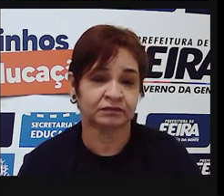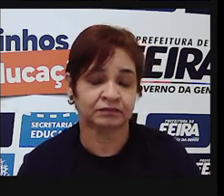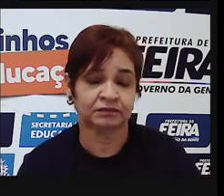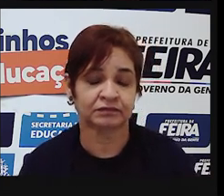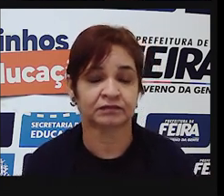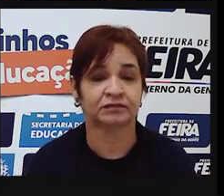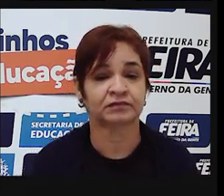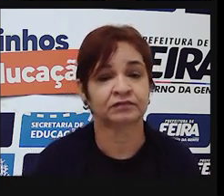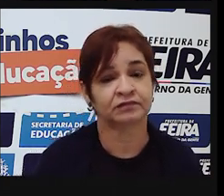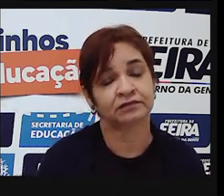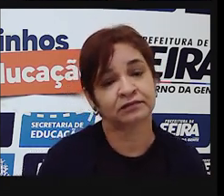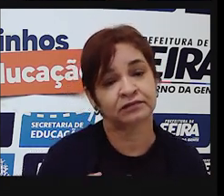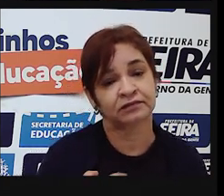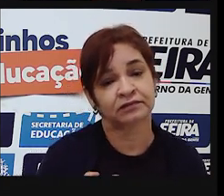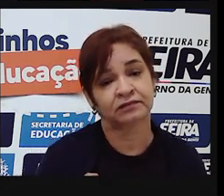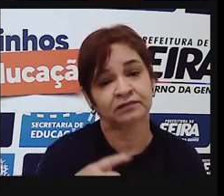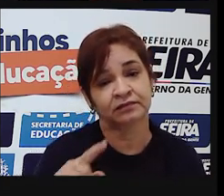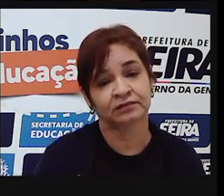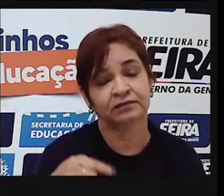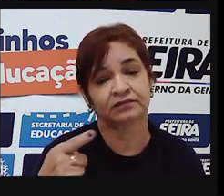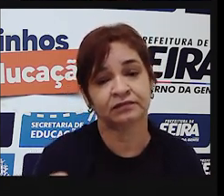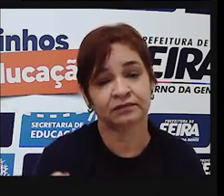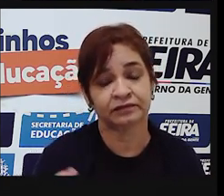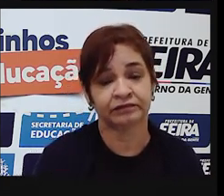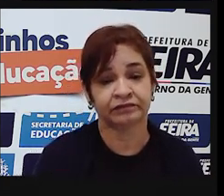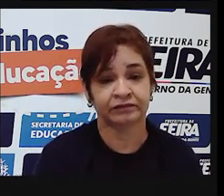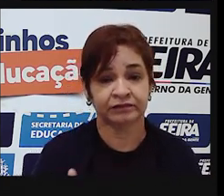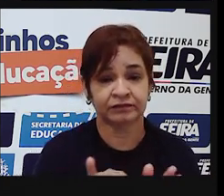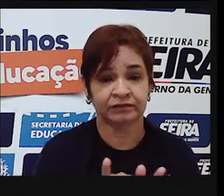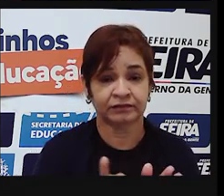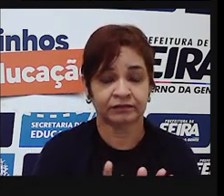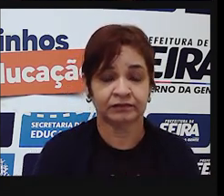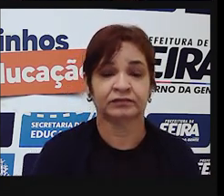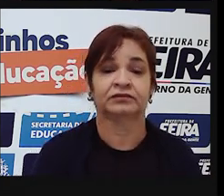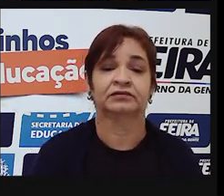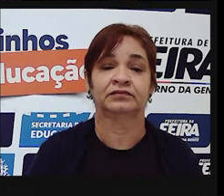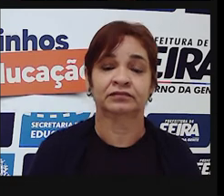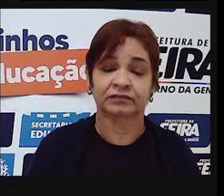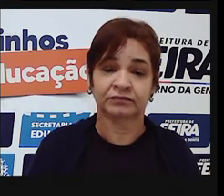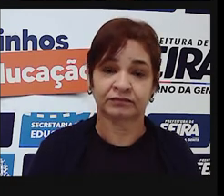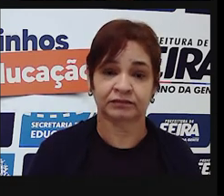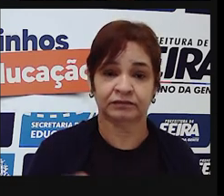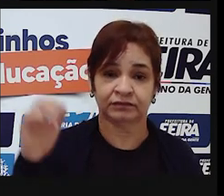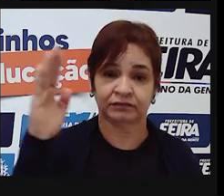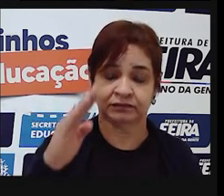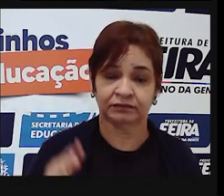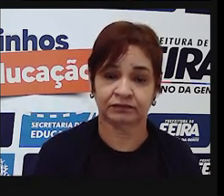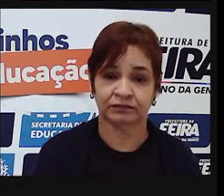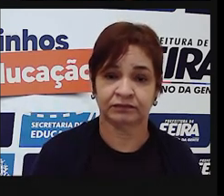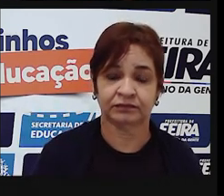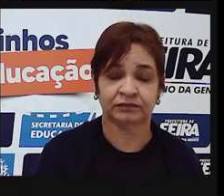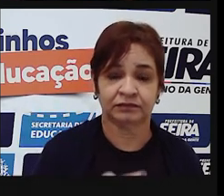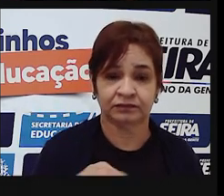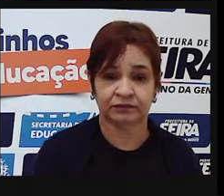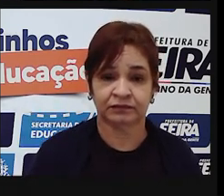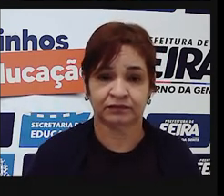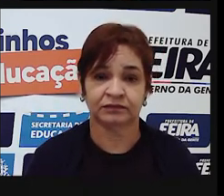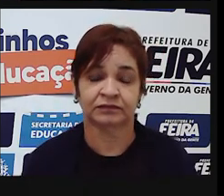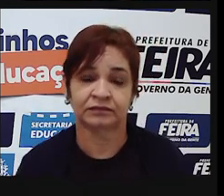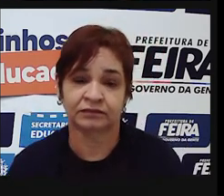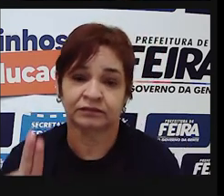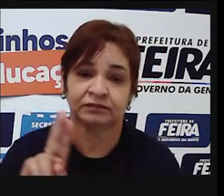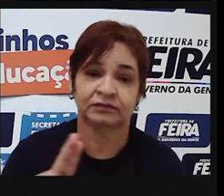em suas letras sobre a identidade afro-brasileira. Ela chegou a passar no vestibular para cursar direito